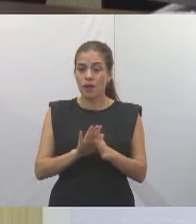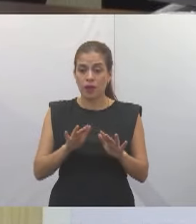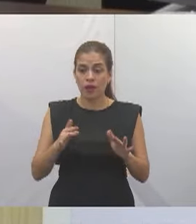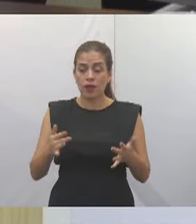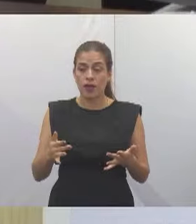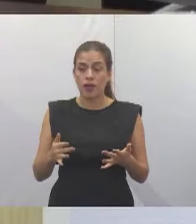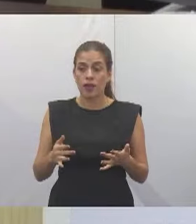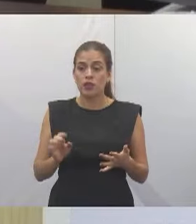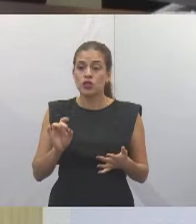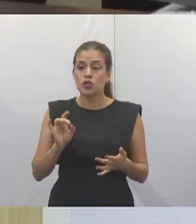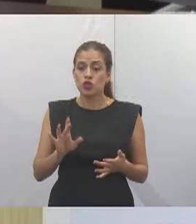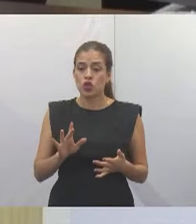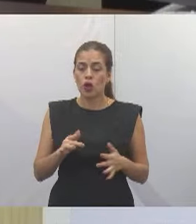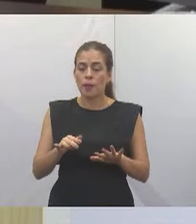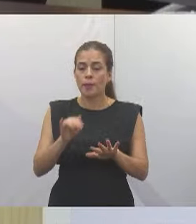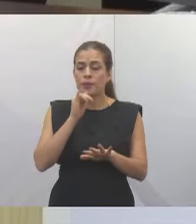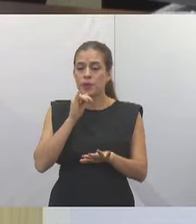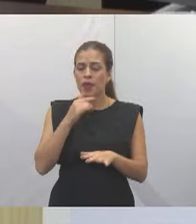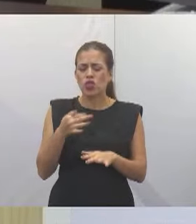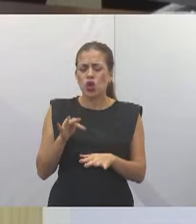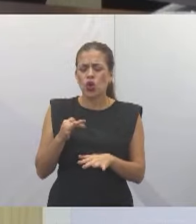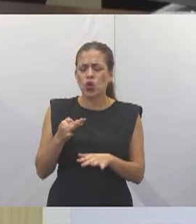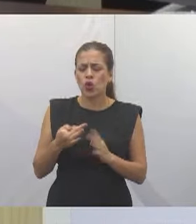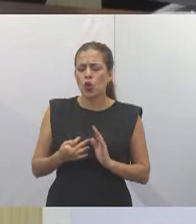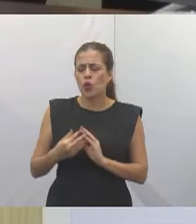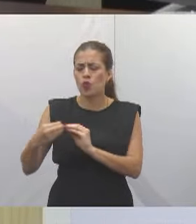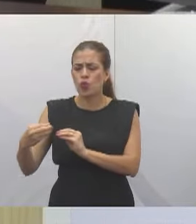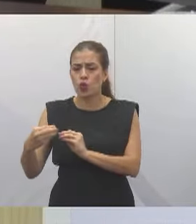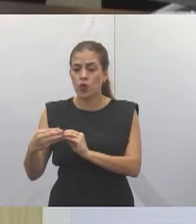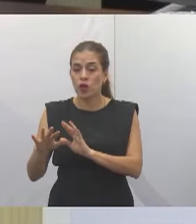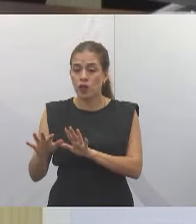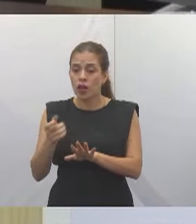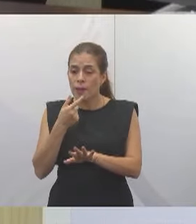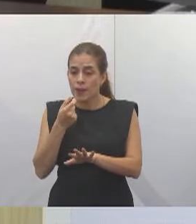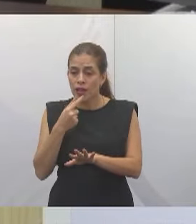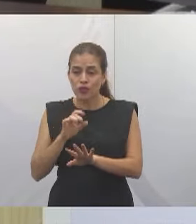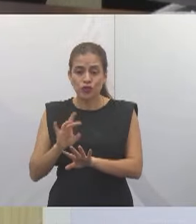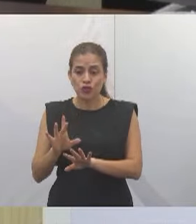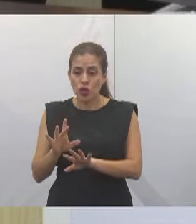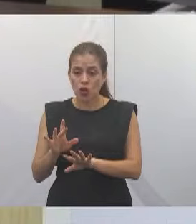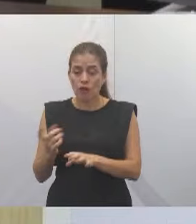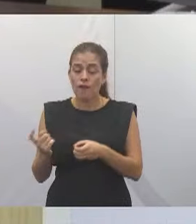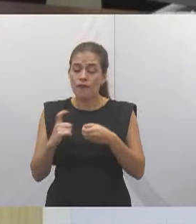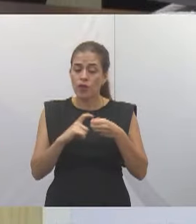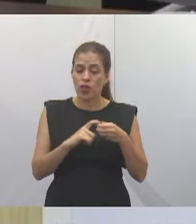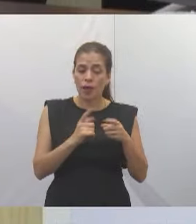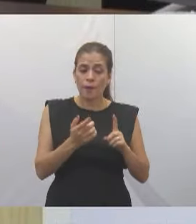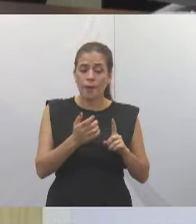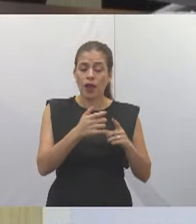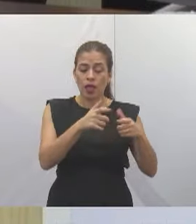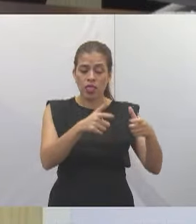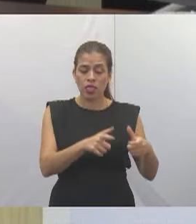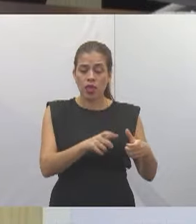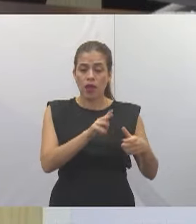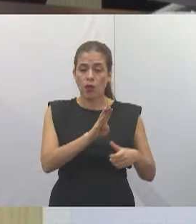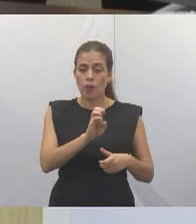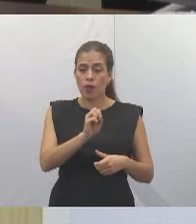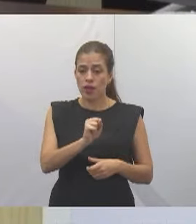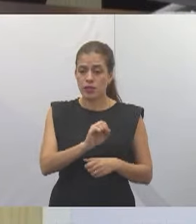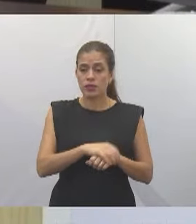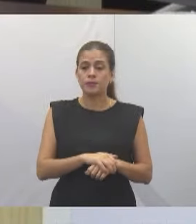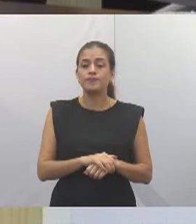UPA vai tirar da crise e vai falar, volta para a atenção básica. Isso é importantíssimo. Hoje eu estava